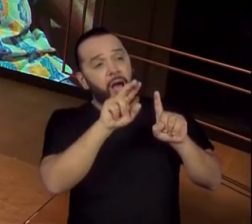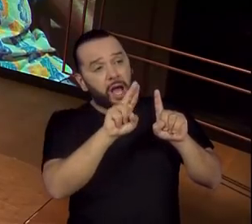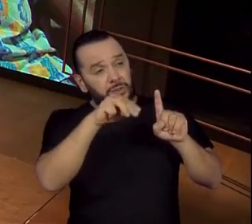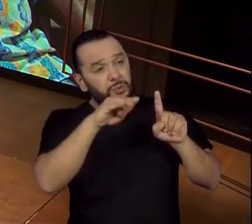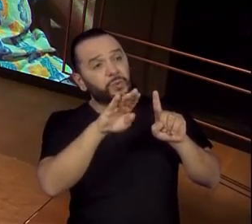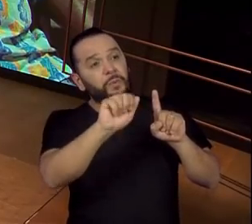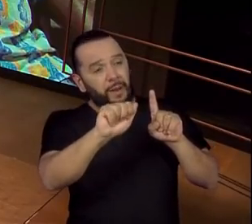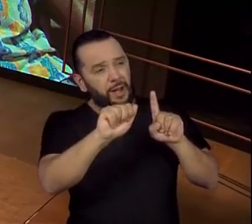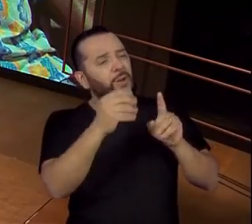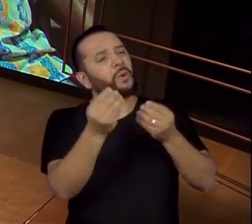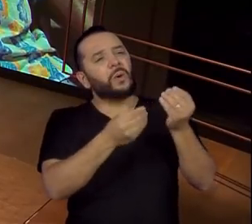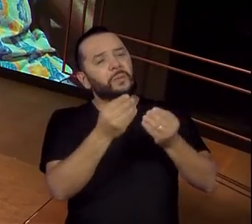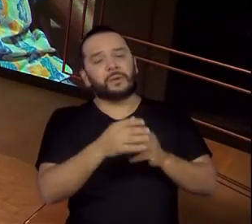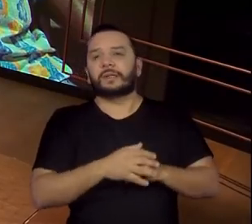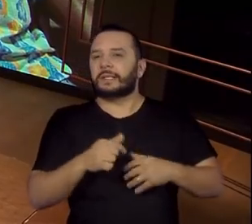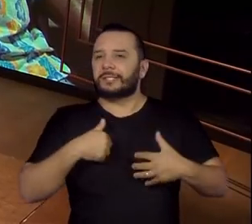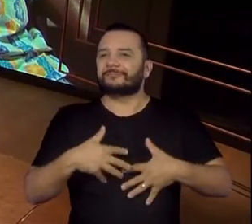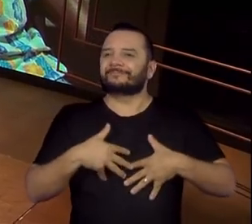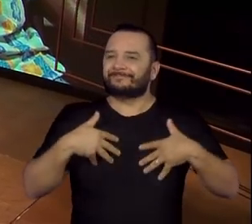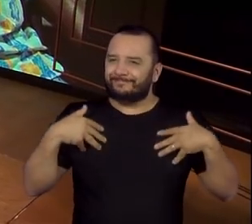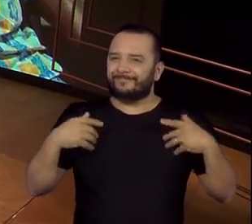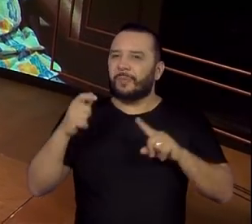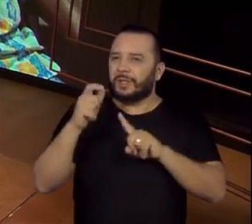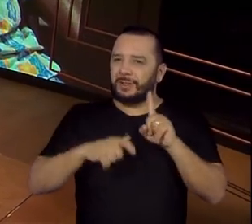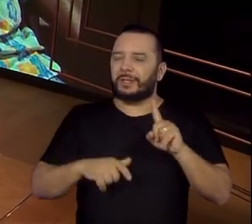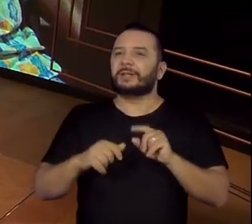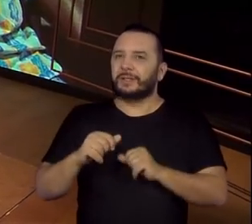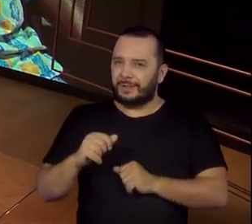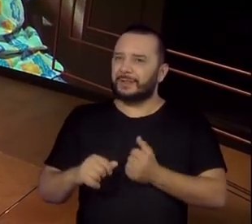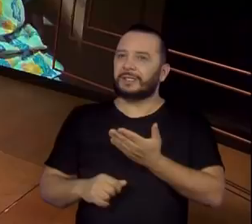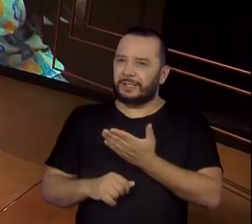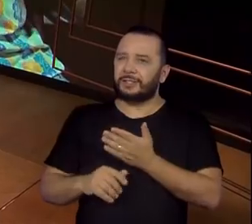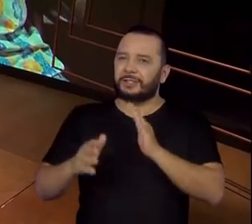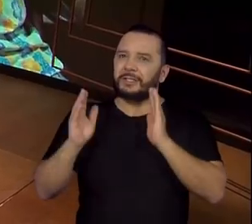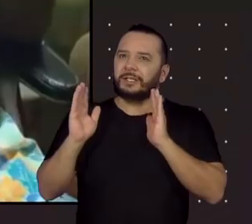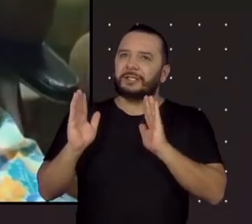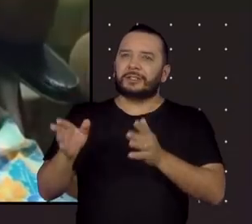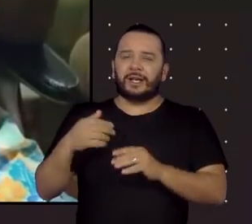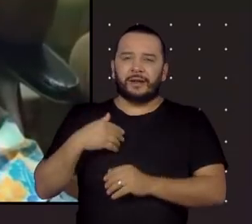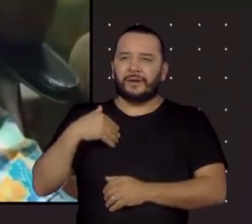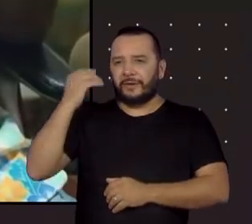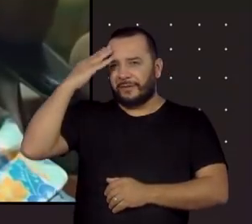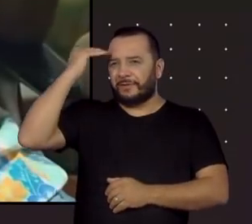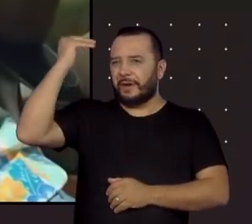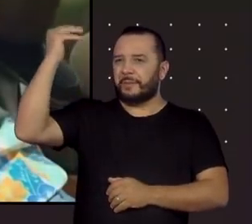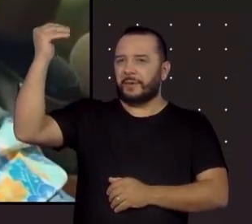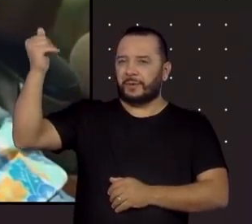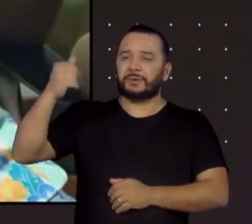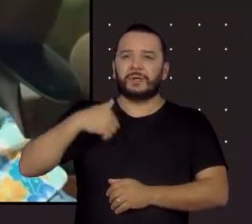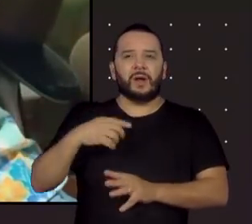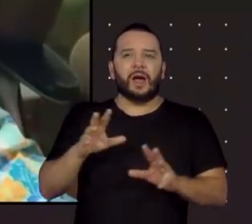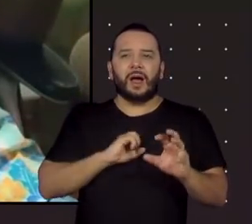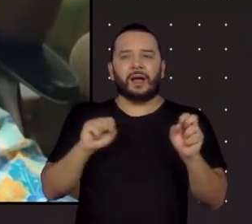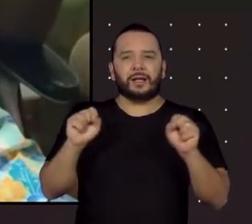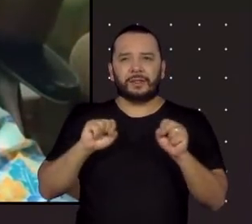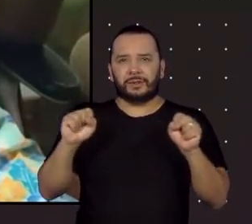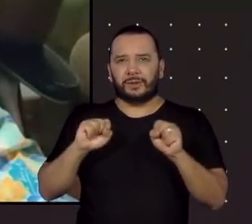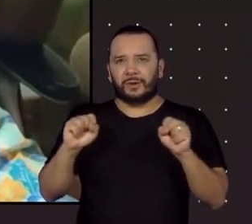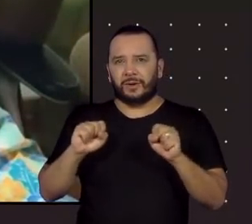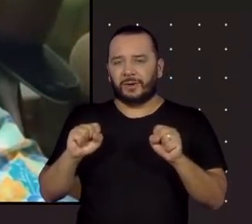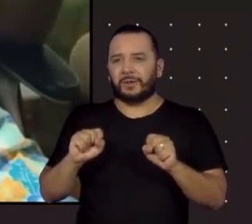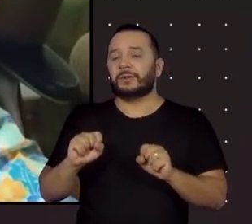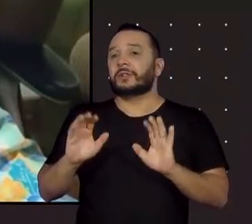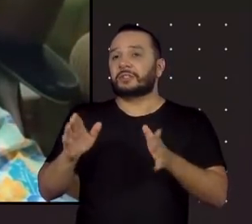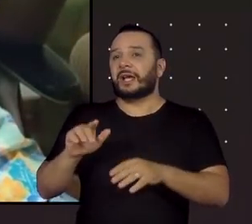foi a realização. Porque o Gangazumba, meu grande ídolo, por favor, amantes